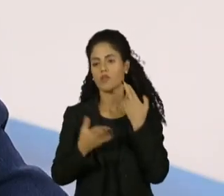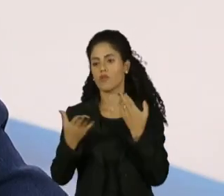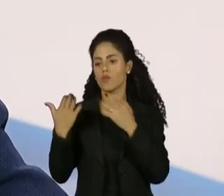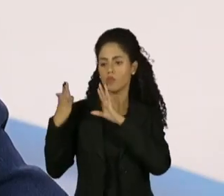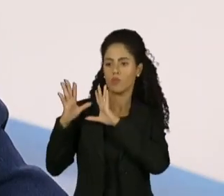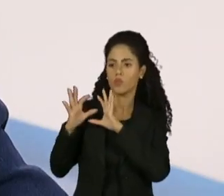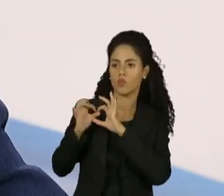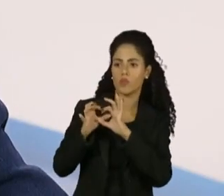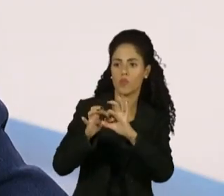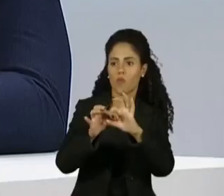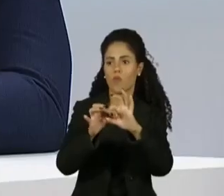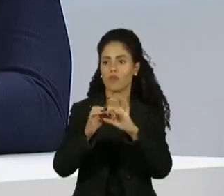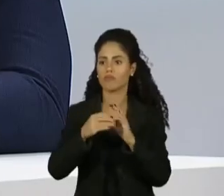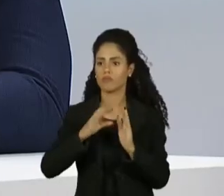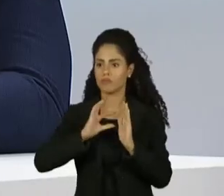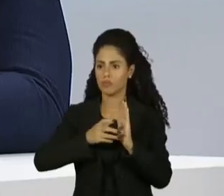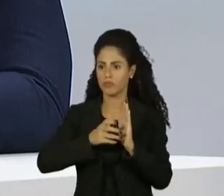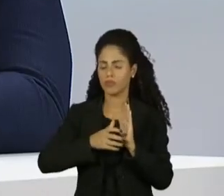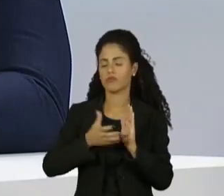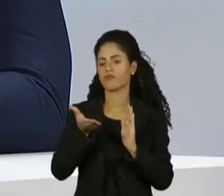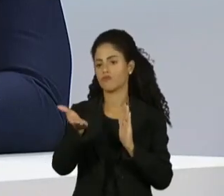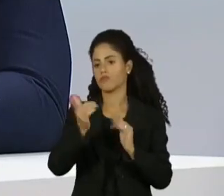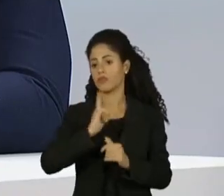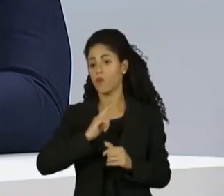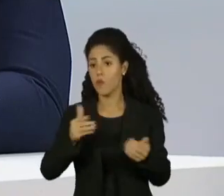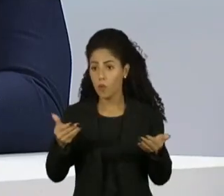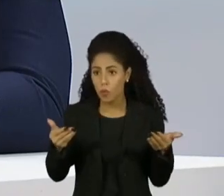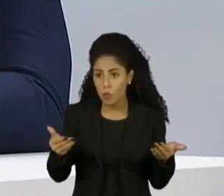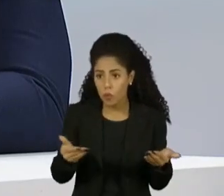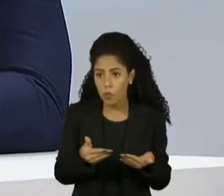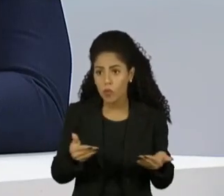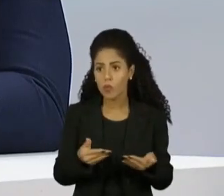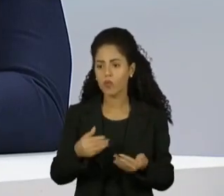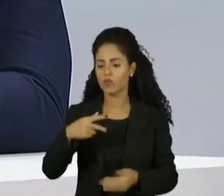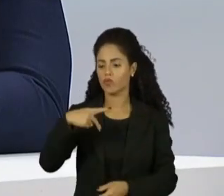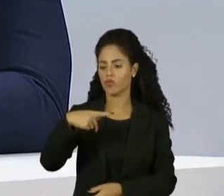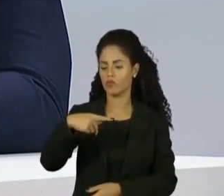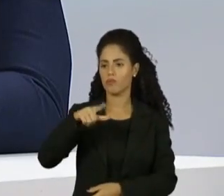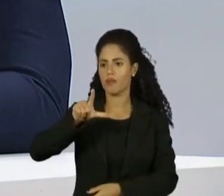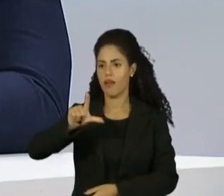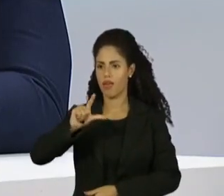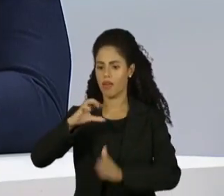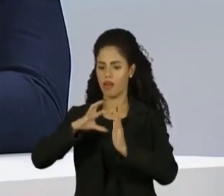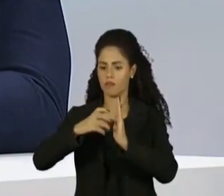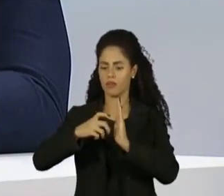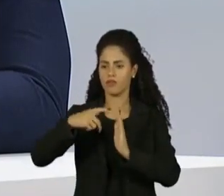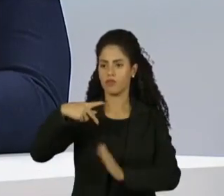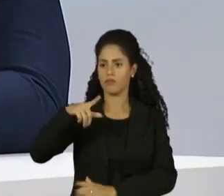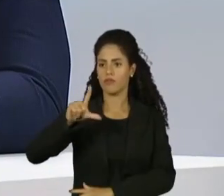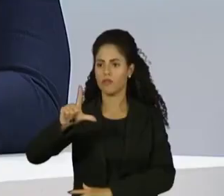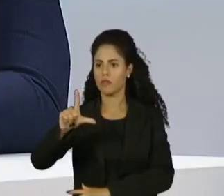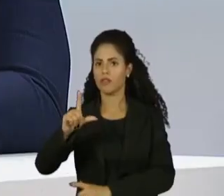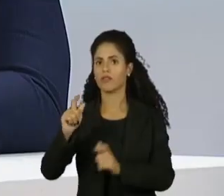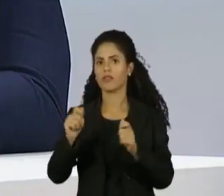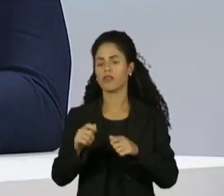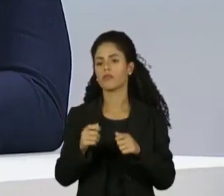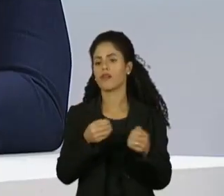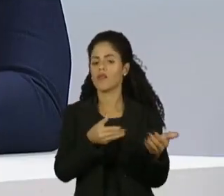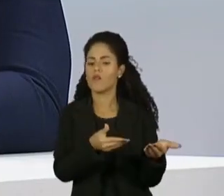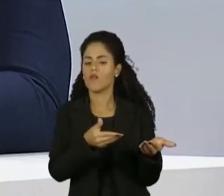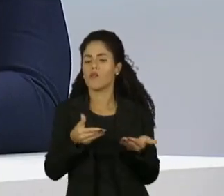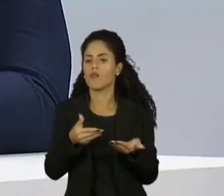que o partido ficou sem espaços na mesa diretora. Hoje, por exemplo, o PL pensaria em compor, de repente, com Davi Alcolumbre, por